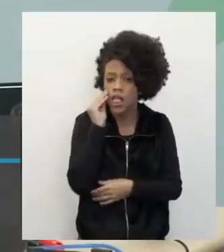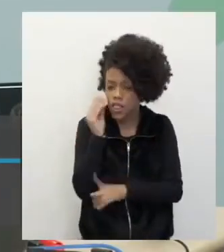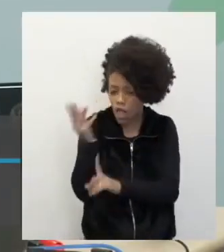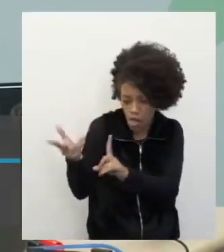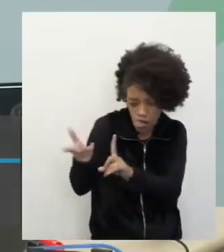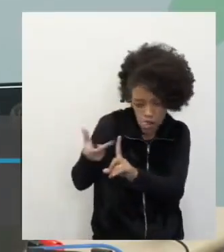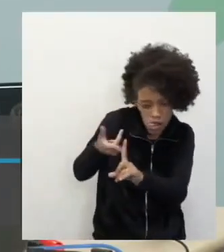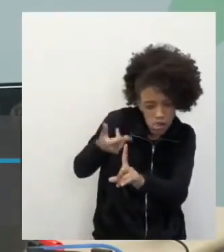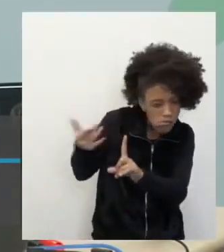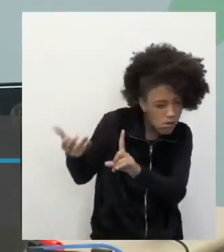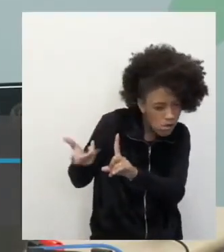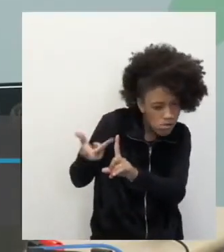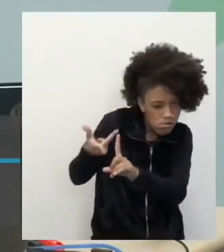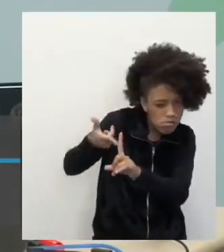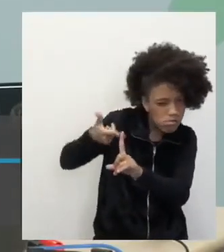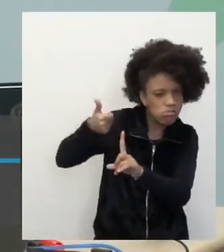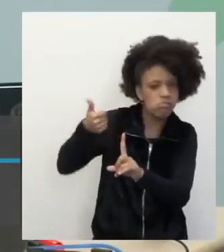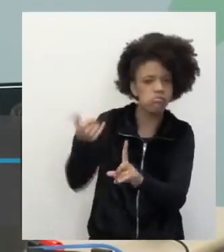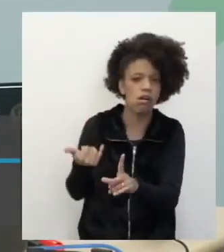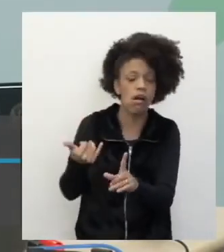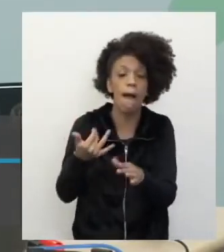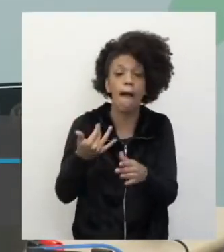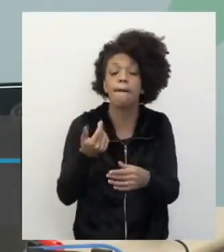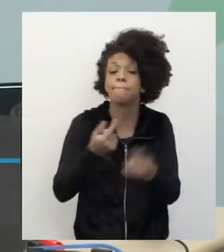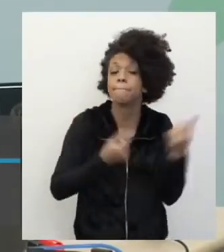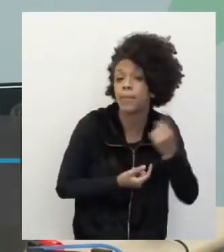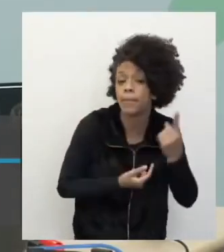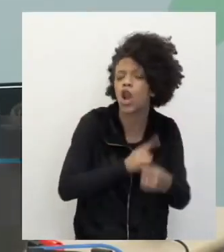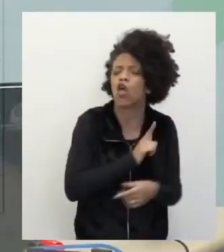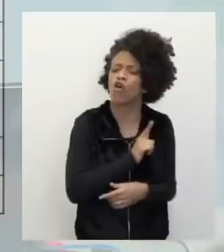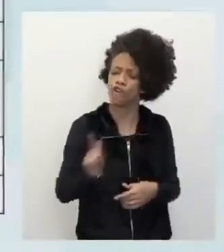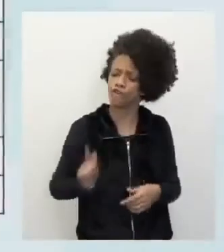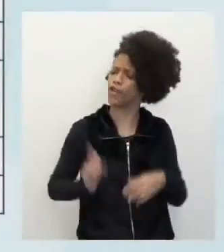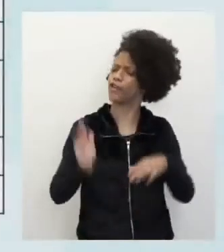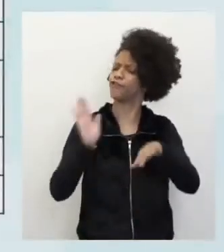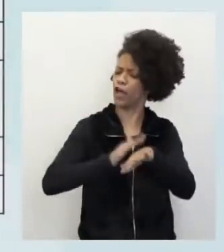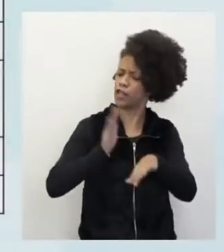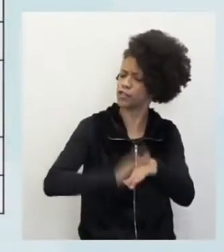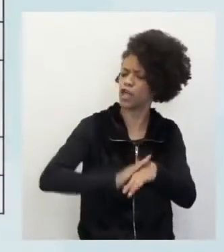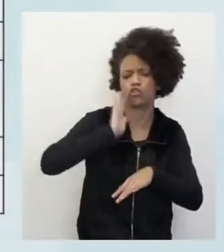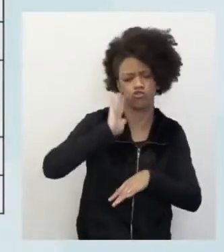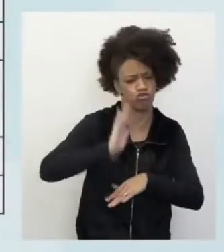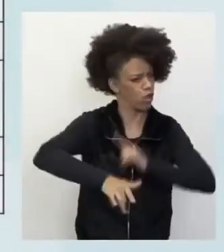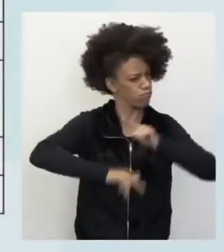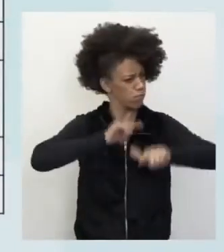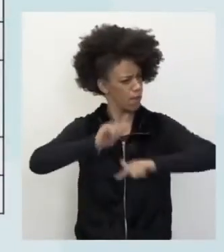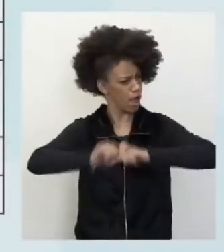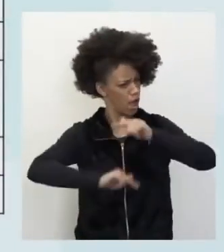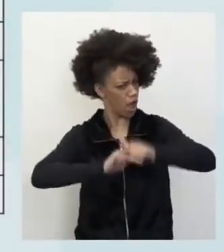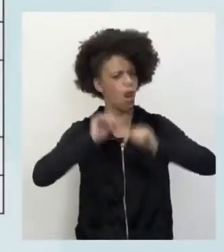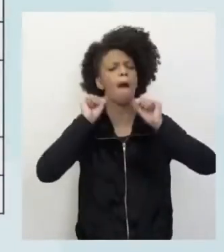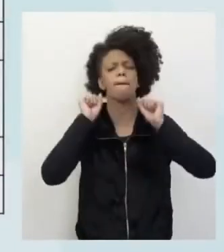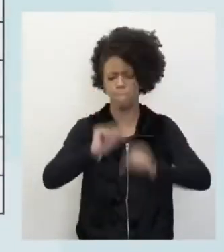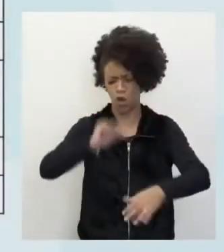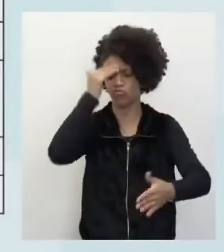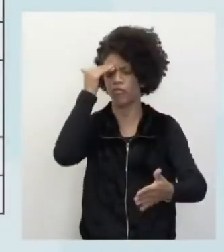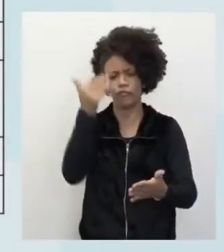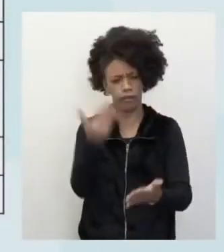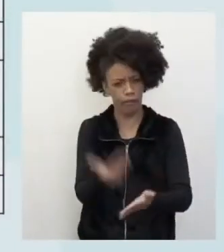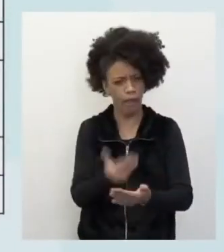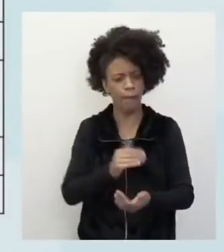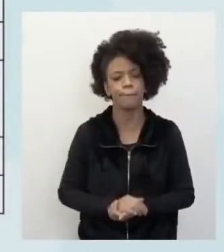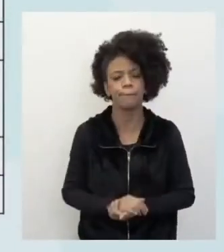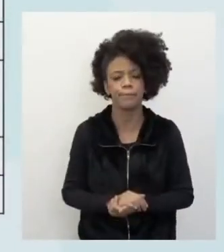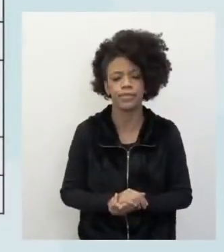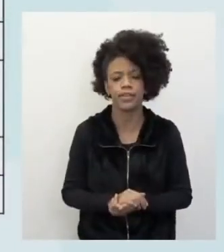convencer. Tento convencer primeiro dizendo que o governo está fazendo já esse trabalho. Pode confiar. E aí eu já vou